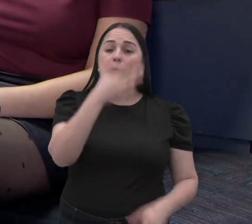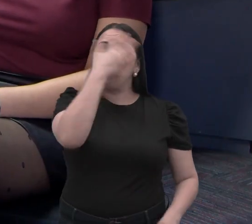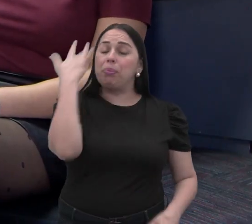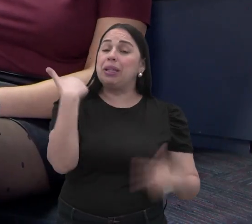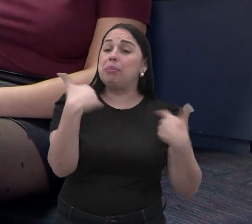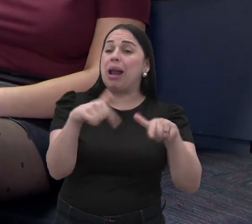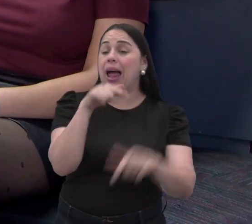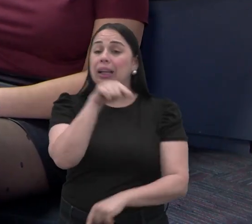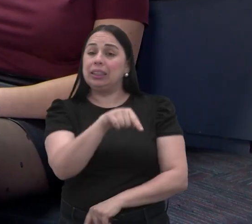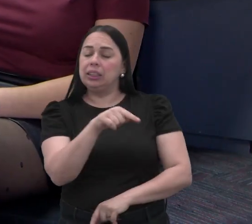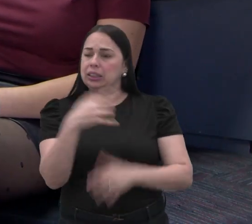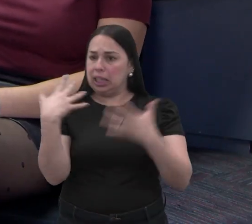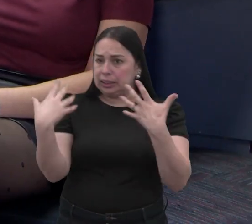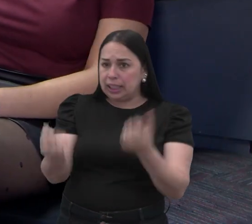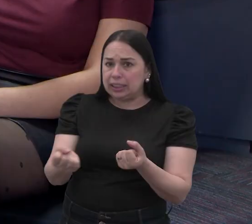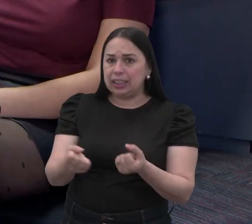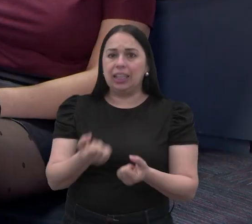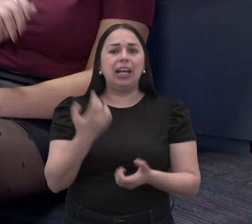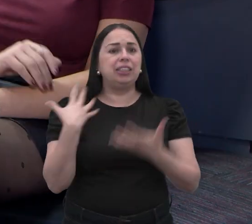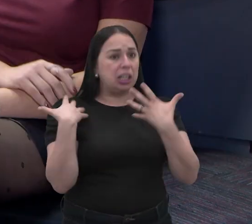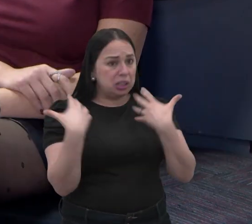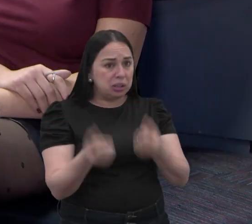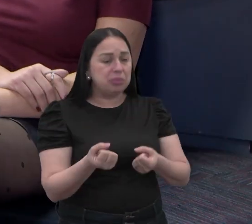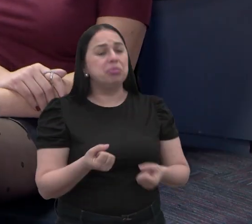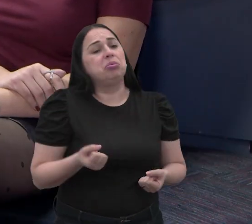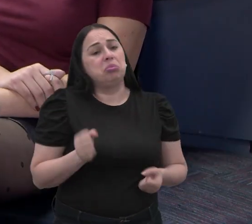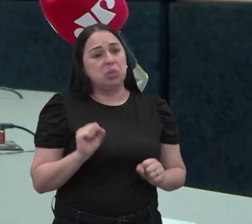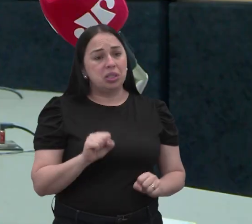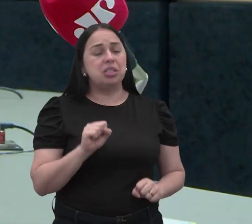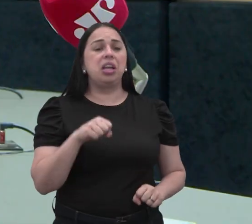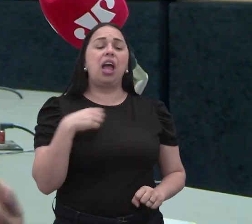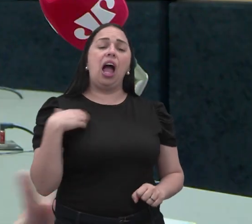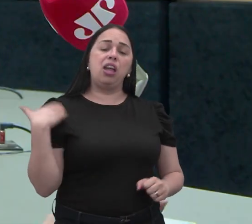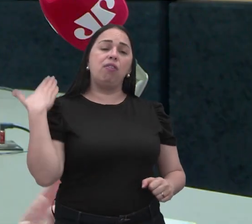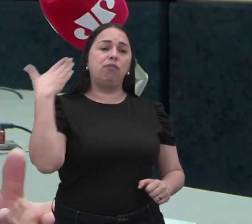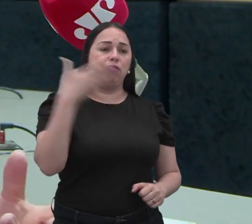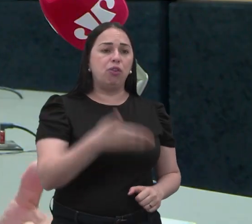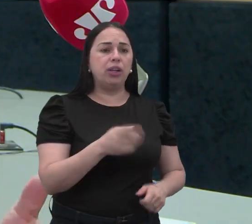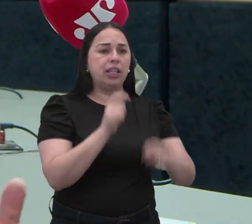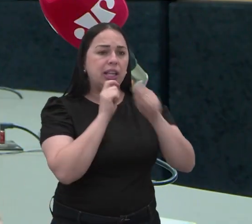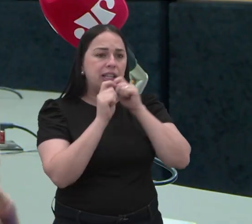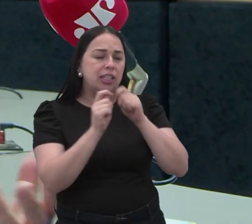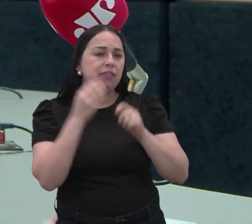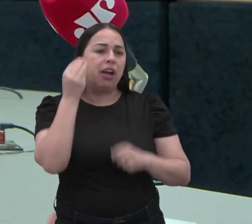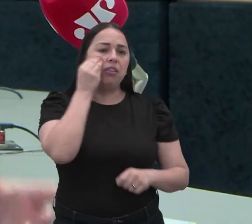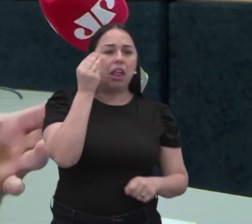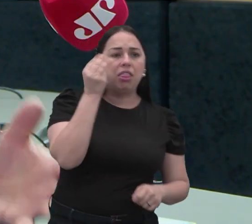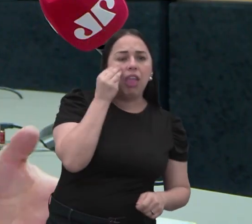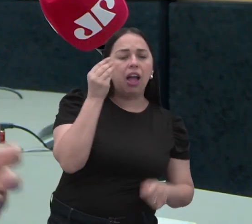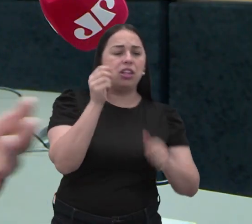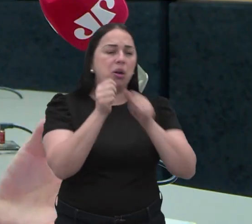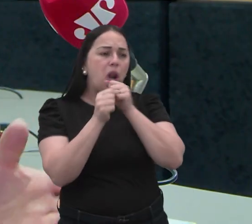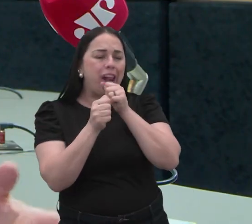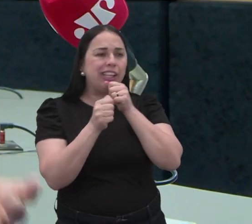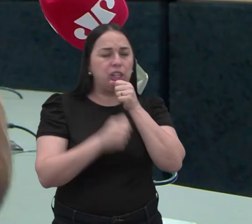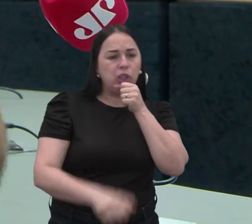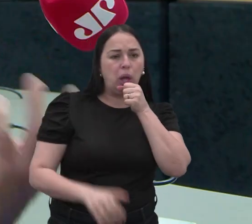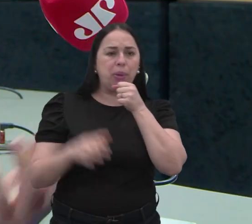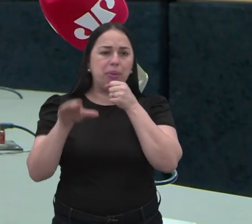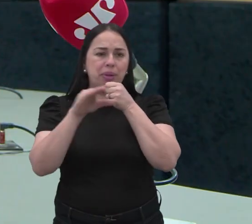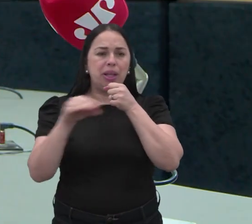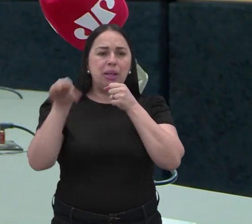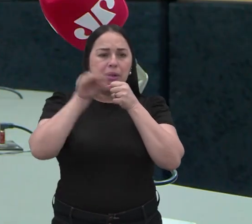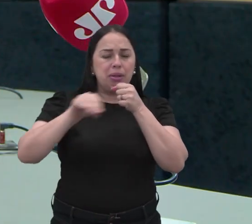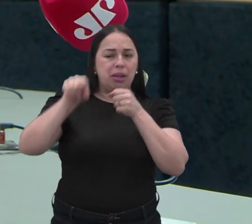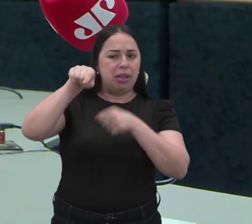tem um exatamente locutor, isso. Você topa? E aí você topou e foi. Aí fiz o piloto, né, que é aquele lance de você vai, grava no estúdio uma locução para o